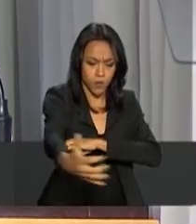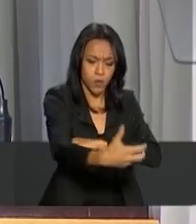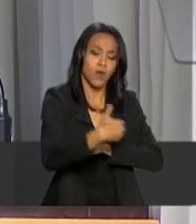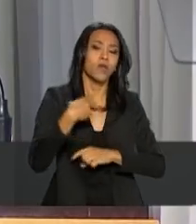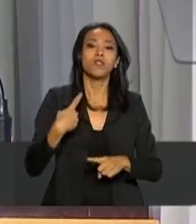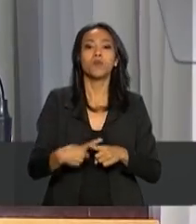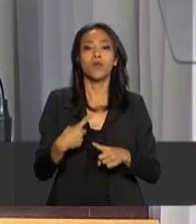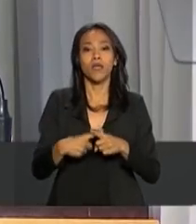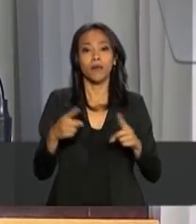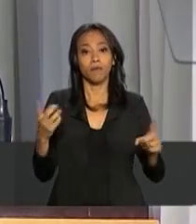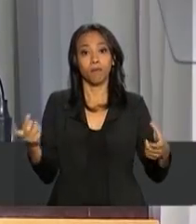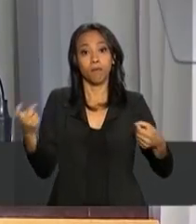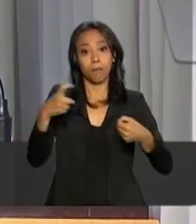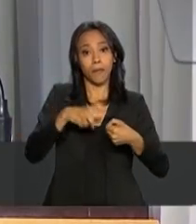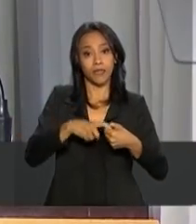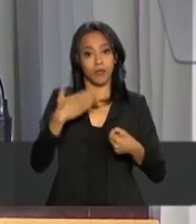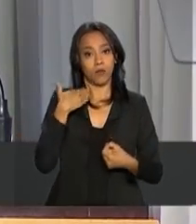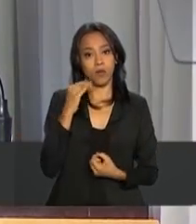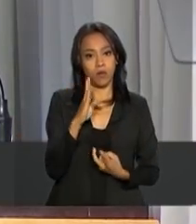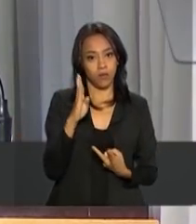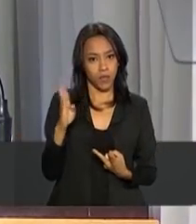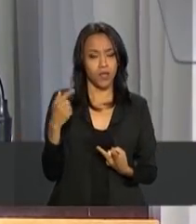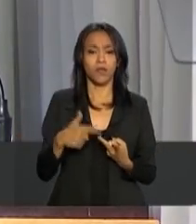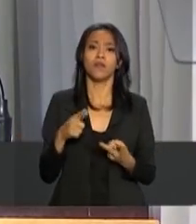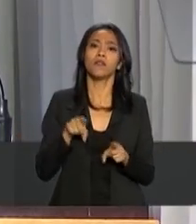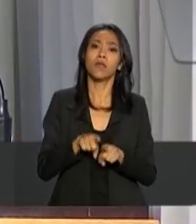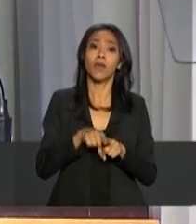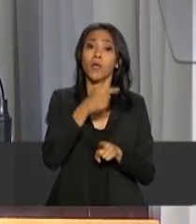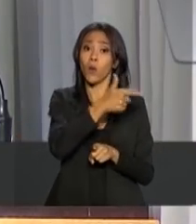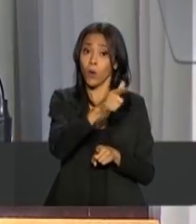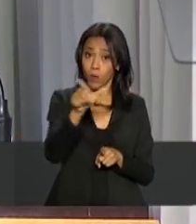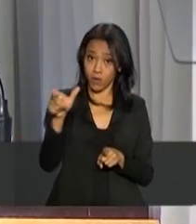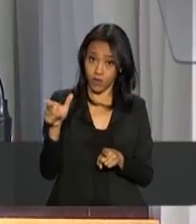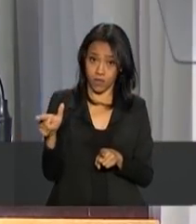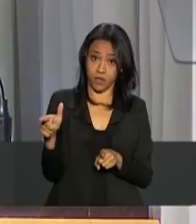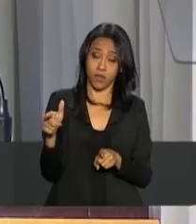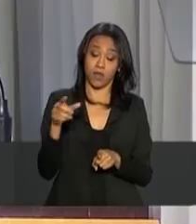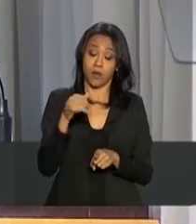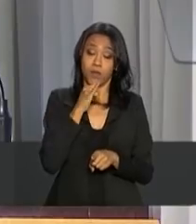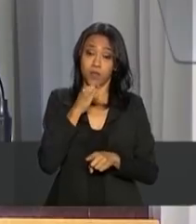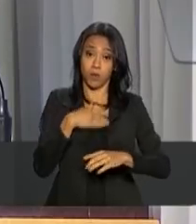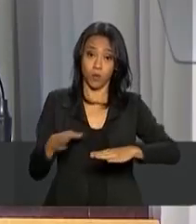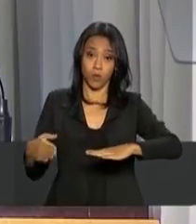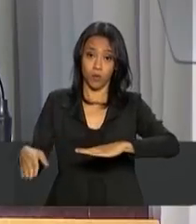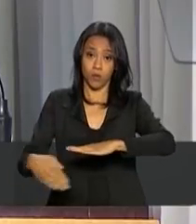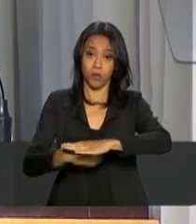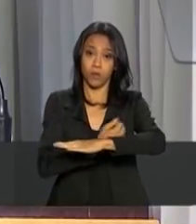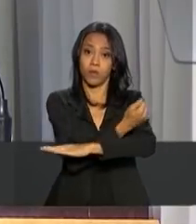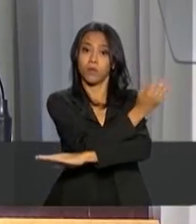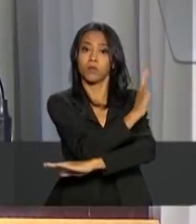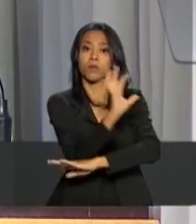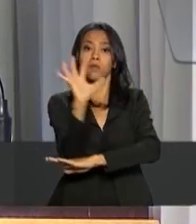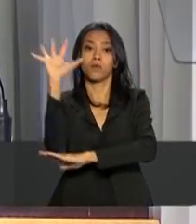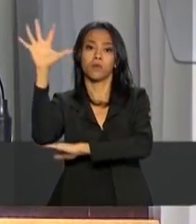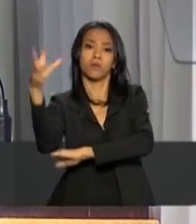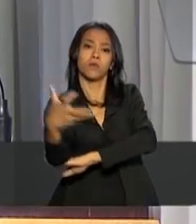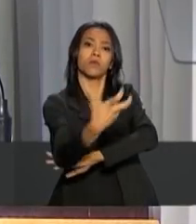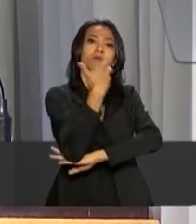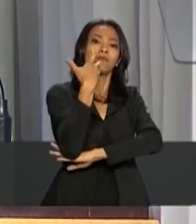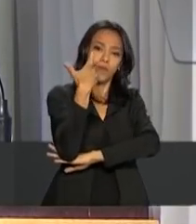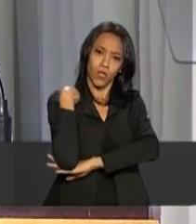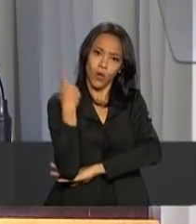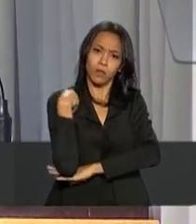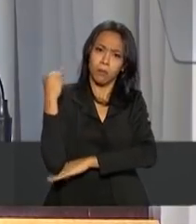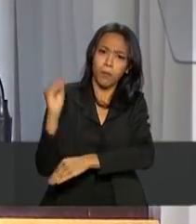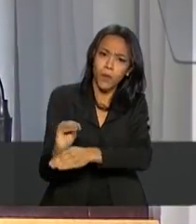tantas entidades financeiras, não é? Mas no caso do meio ambiente, nós duplicamos as áreas de conservação ambiental. Só para dar um